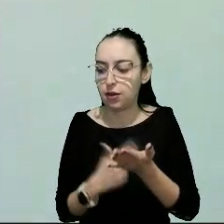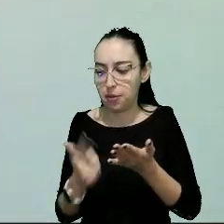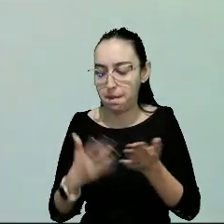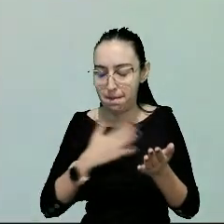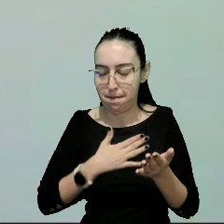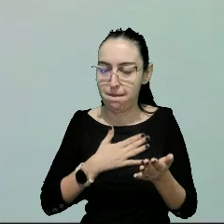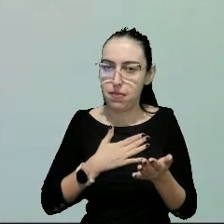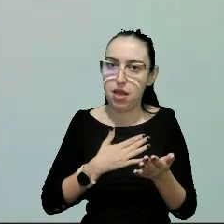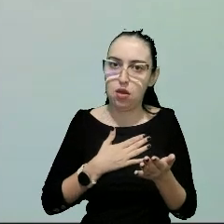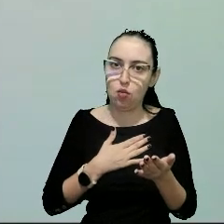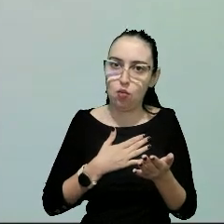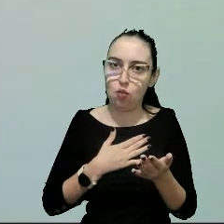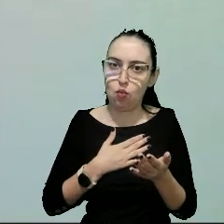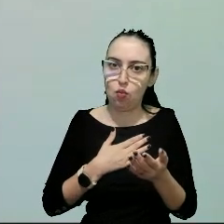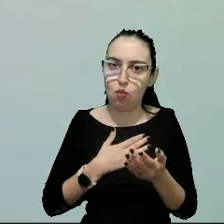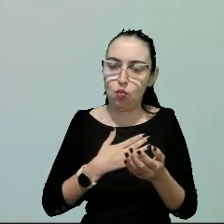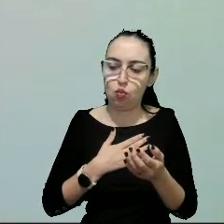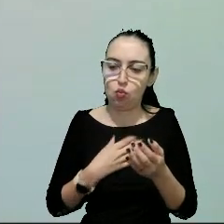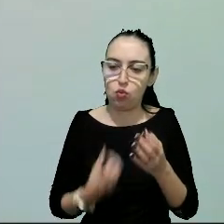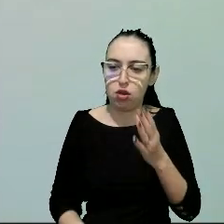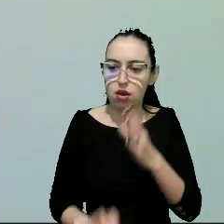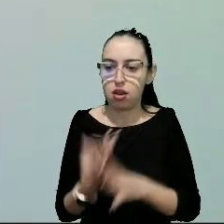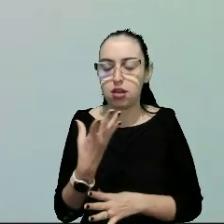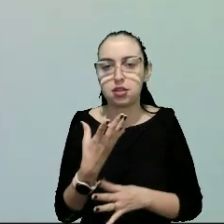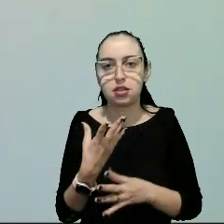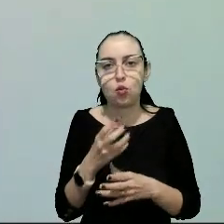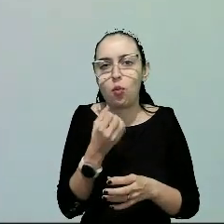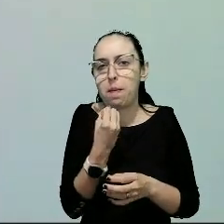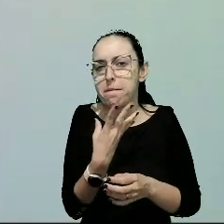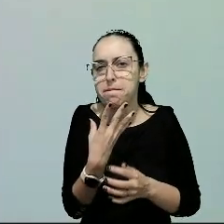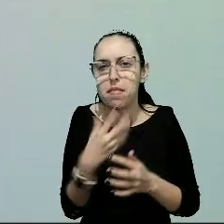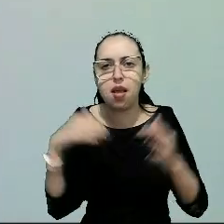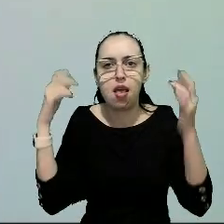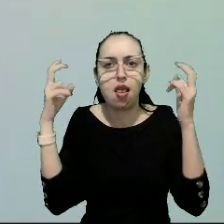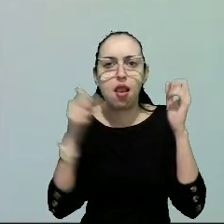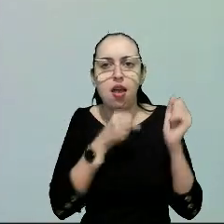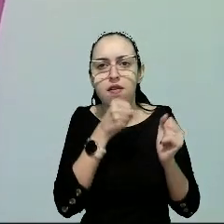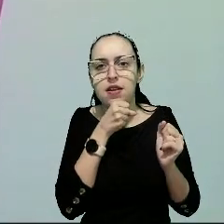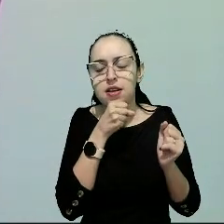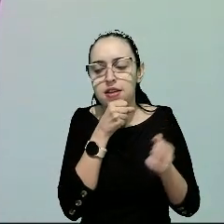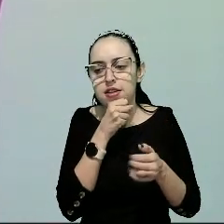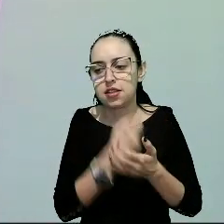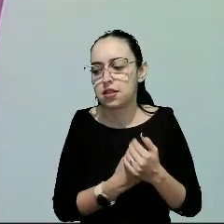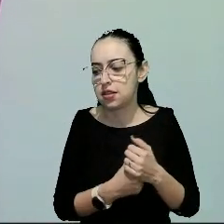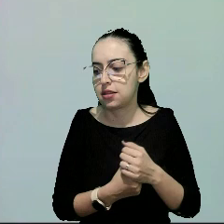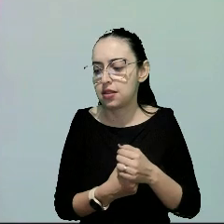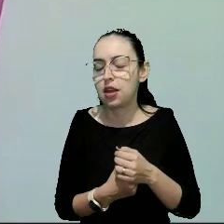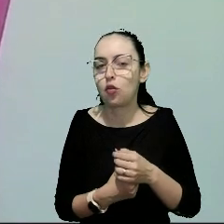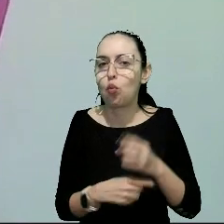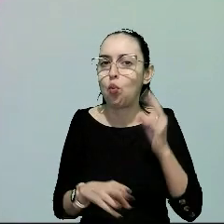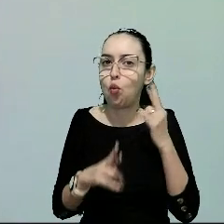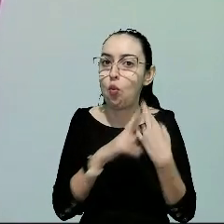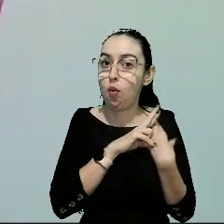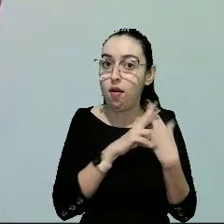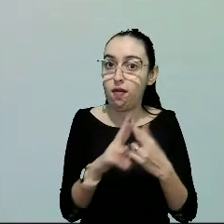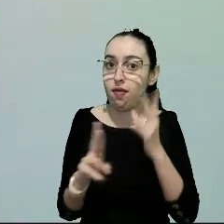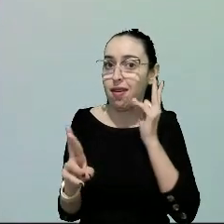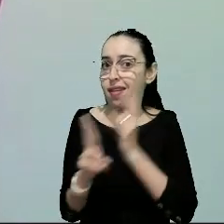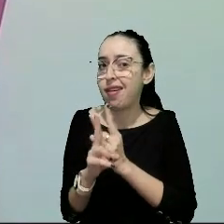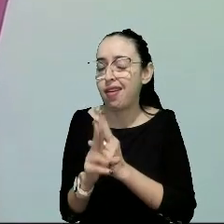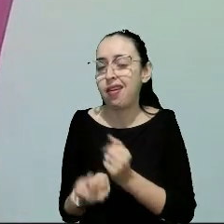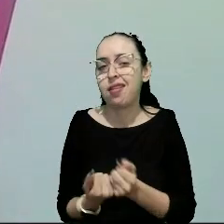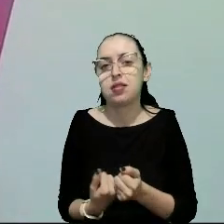esse é meu livro, A Invenção de uma Bela Velhice, que é totalmente baseado na Simone de Beauvoir, só que